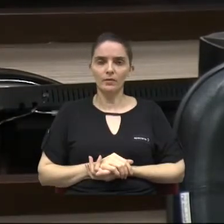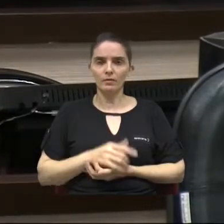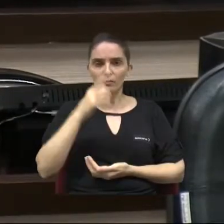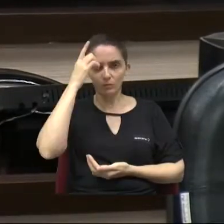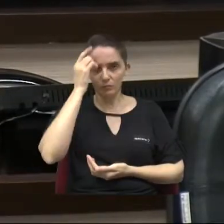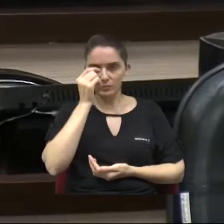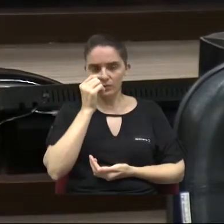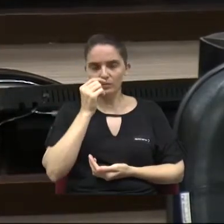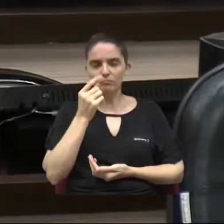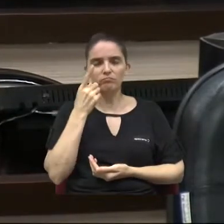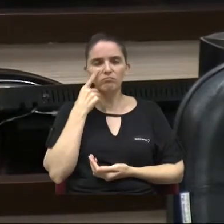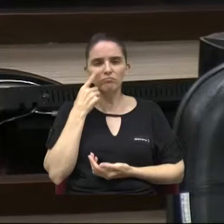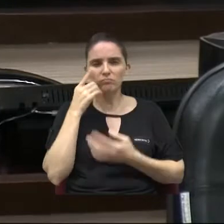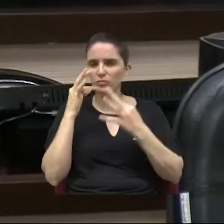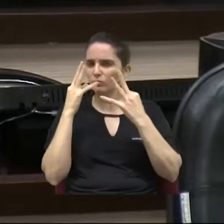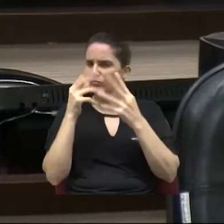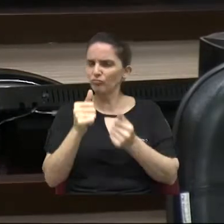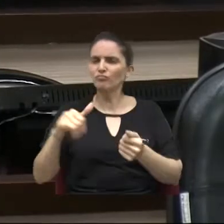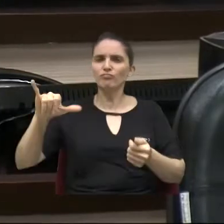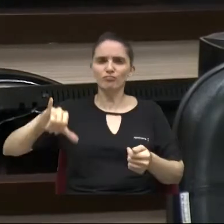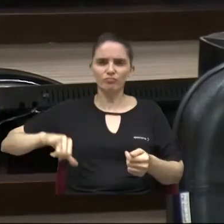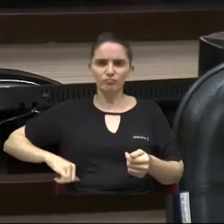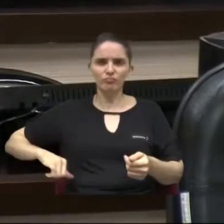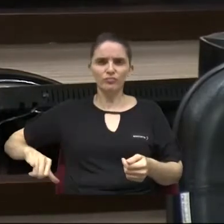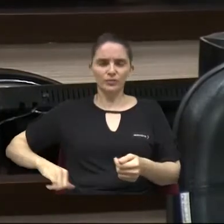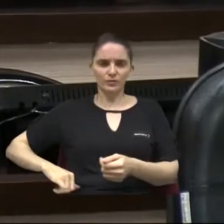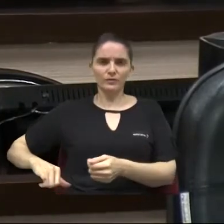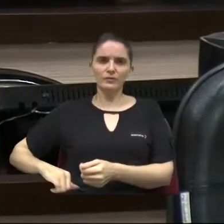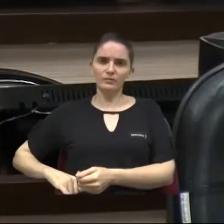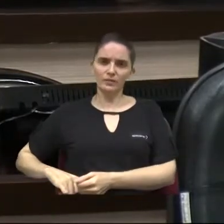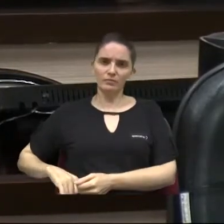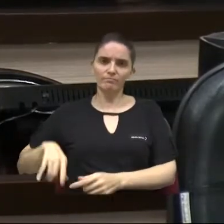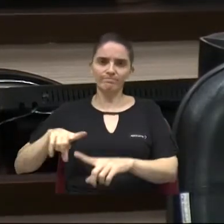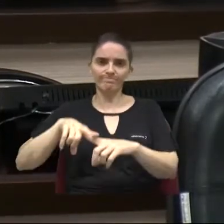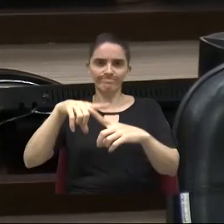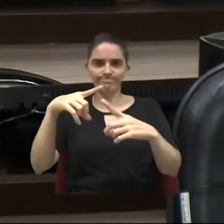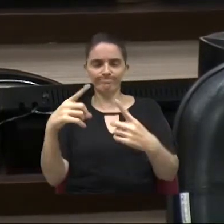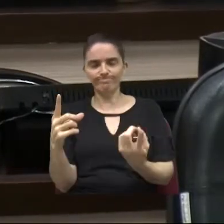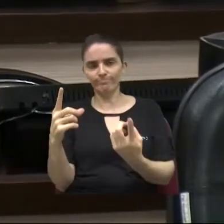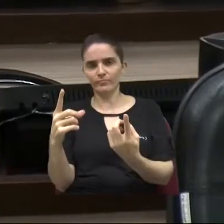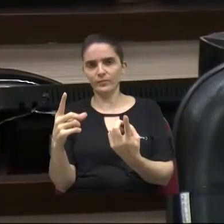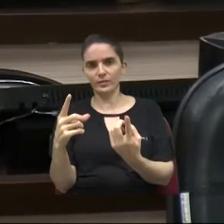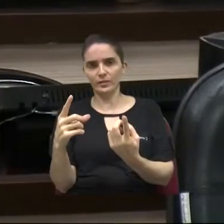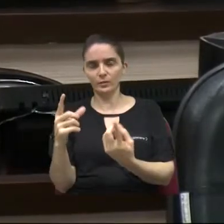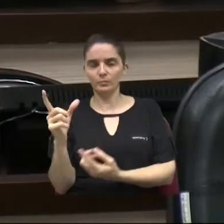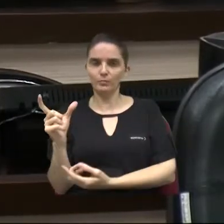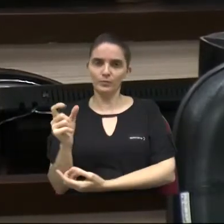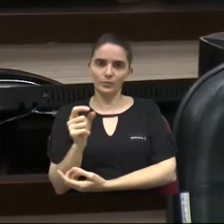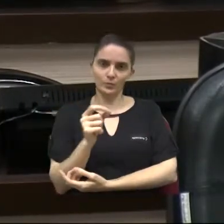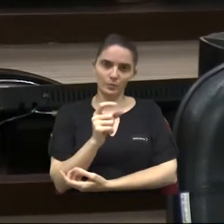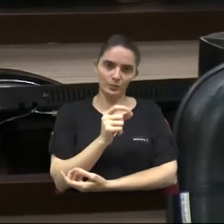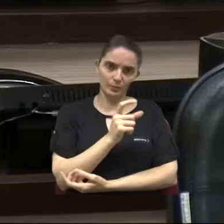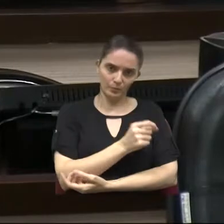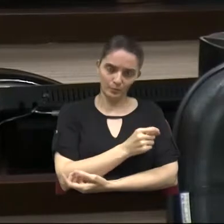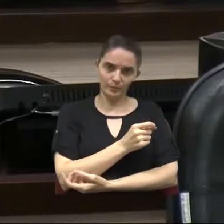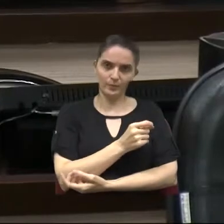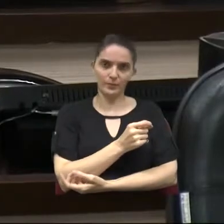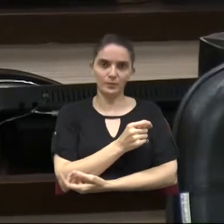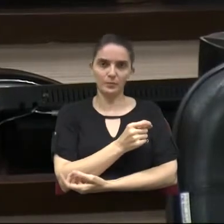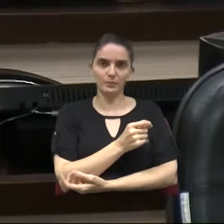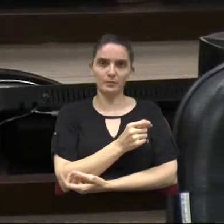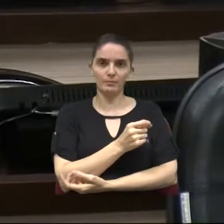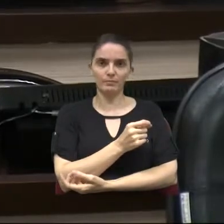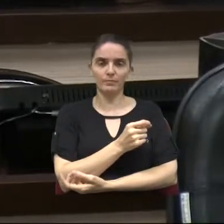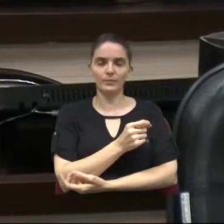todo o sofrimento dela durante esta jornada e, infelizmente, a doença a fez